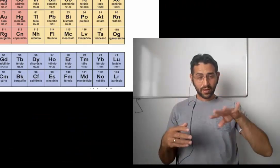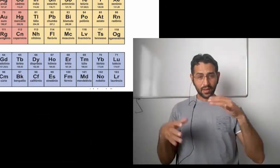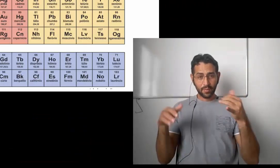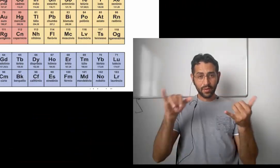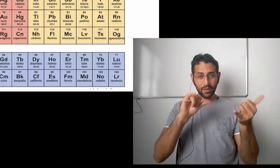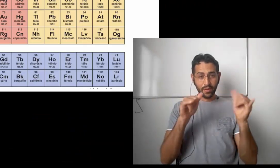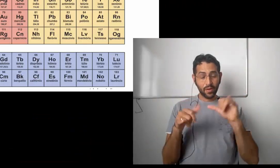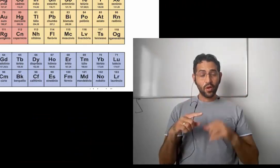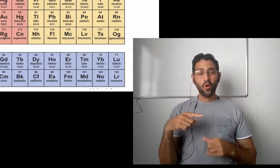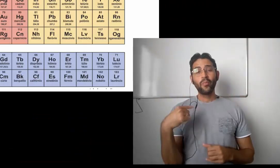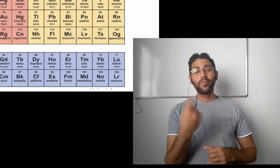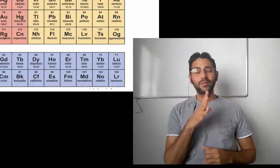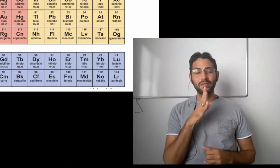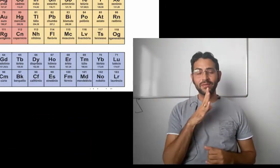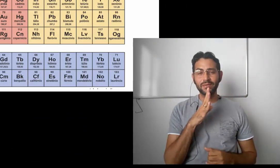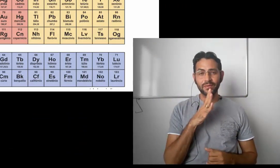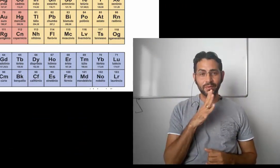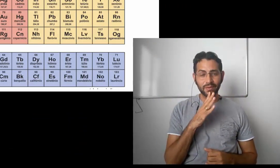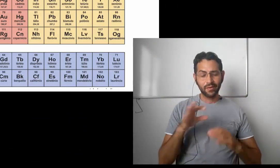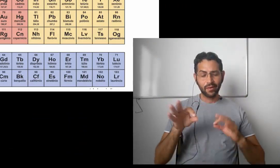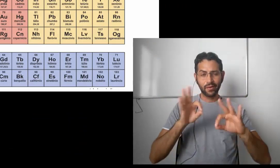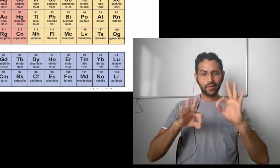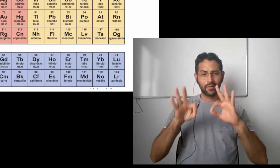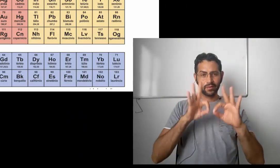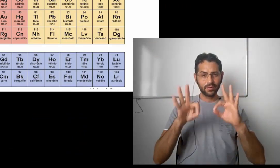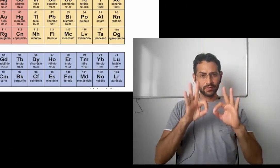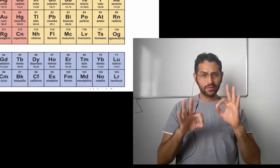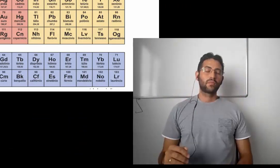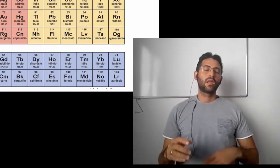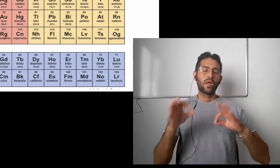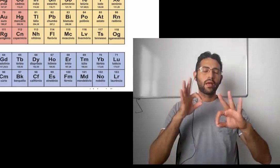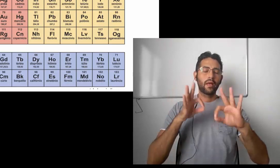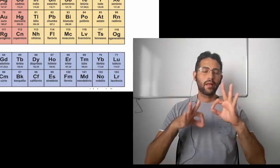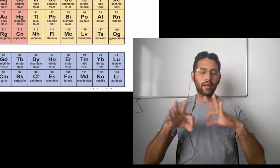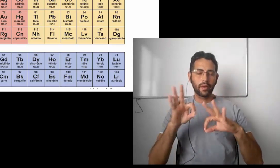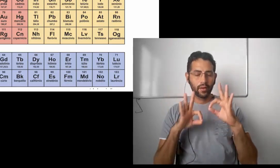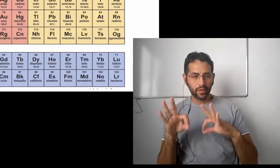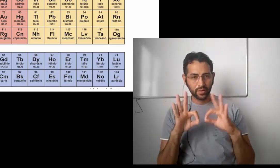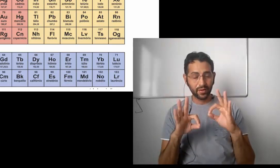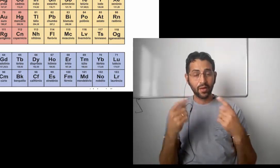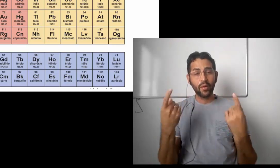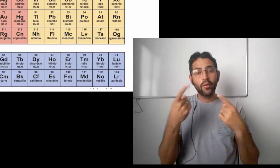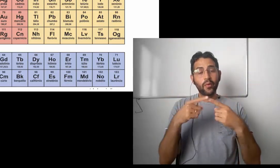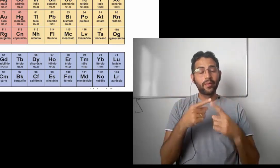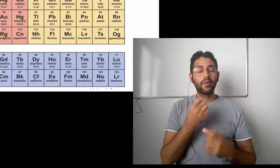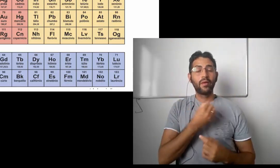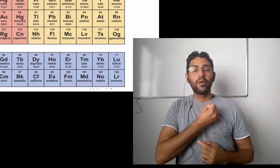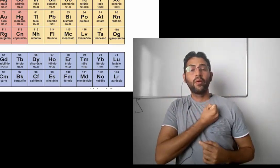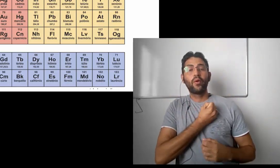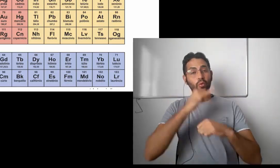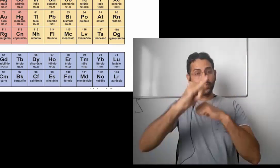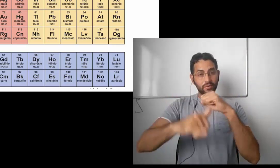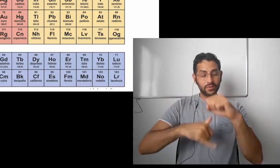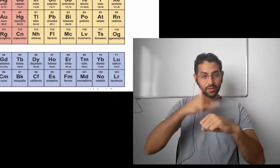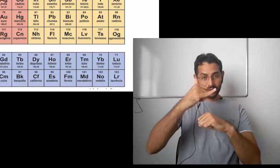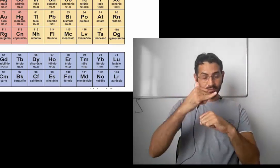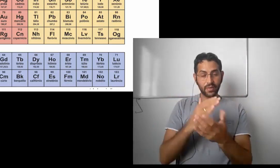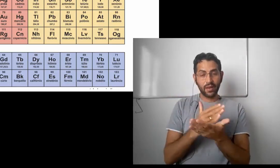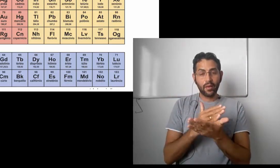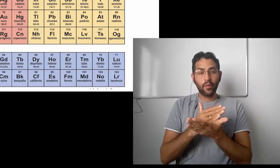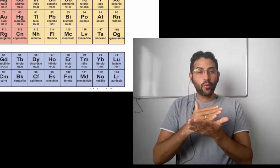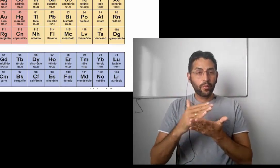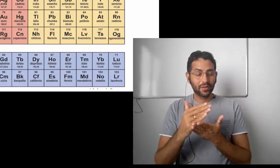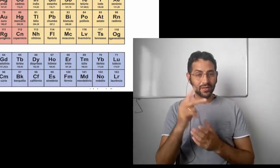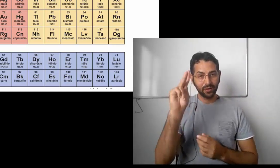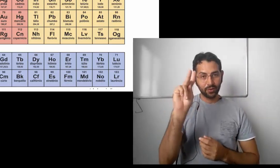Então, a tabela periódica, como a gente conhece hoje, ela é organizada de acordo com o número atômico, que